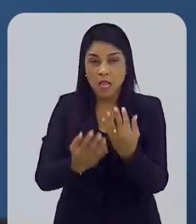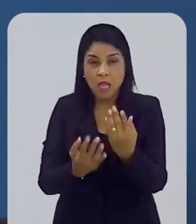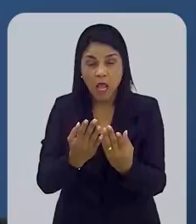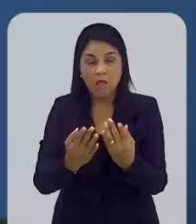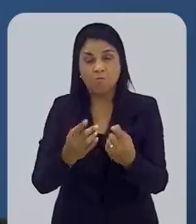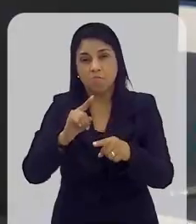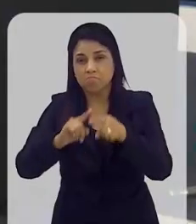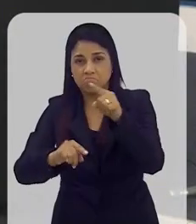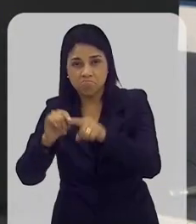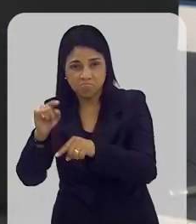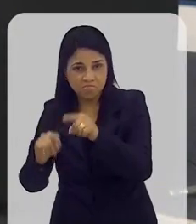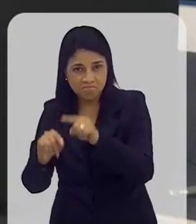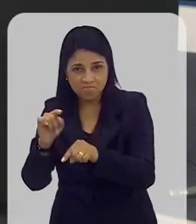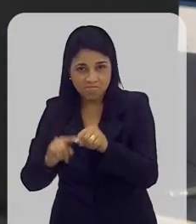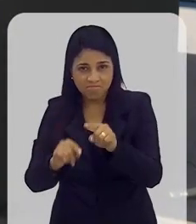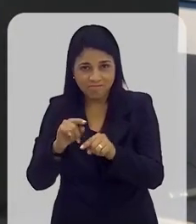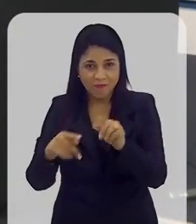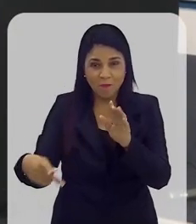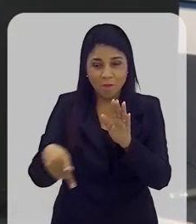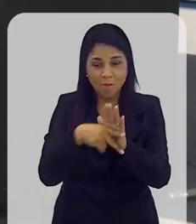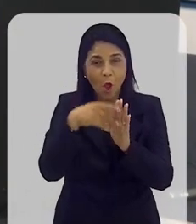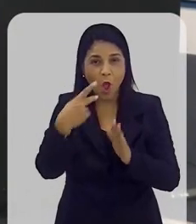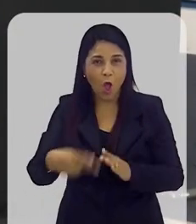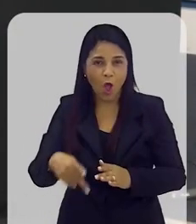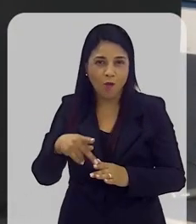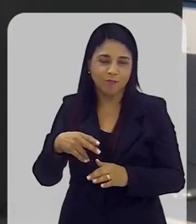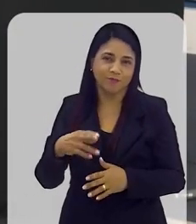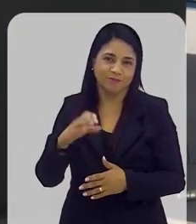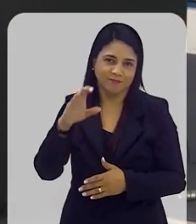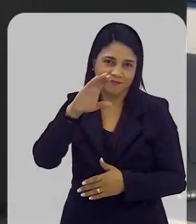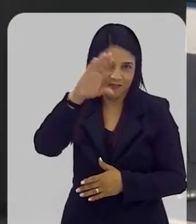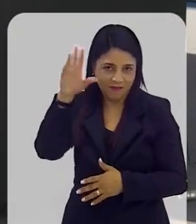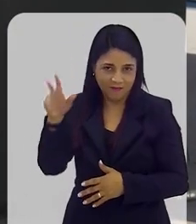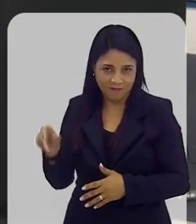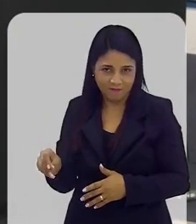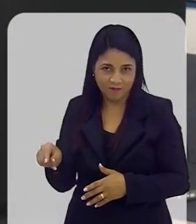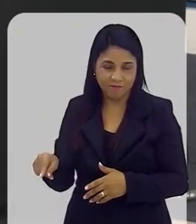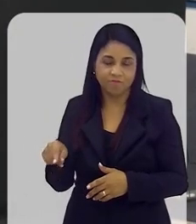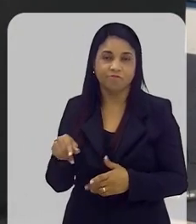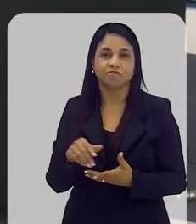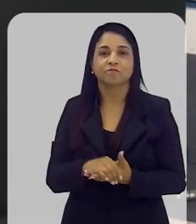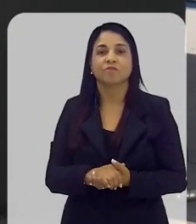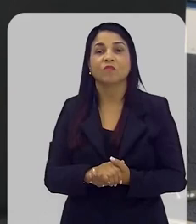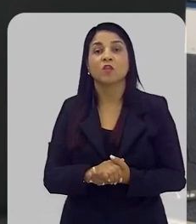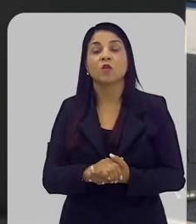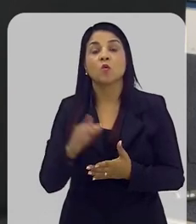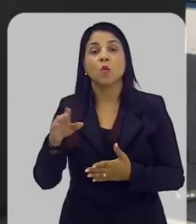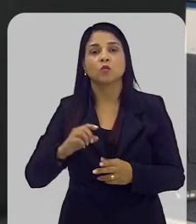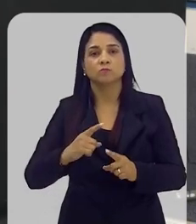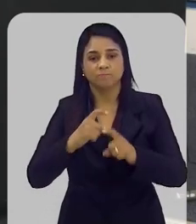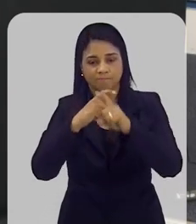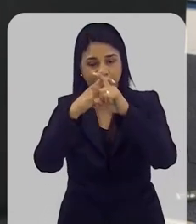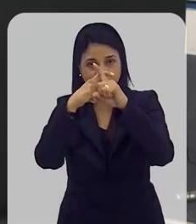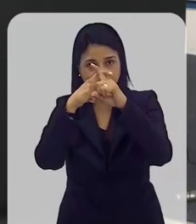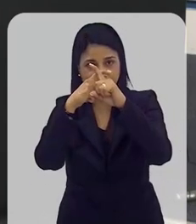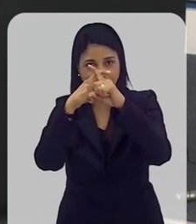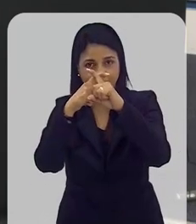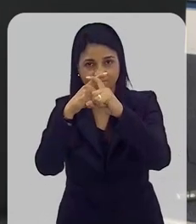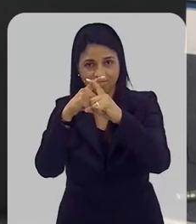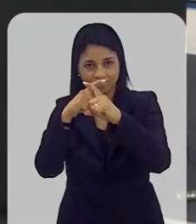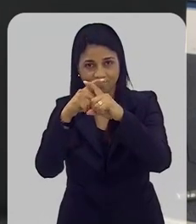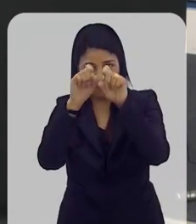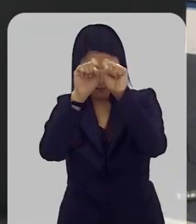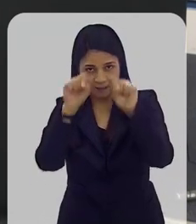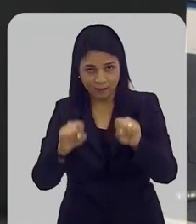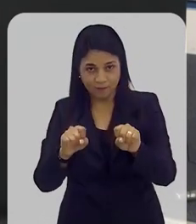queima história. Quando no sistema nazista foi fazer